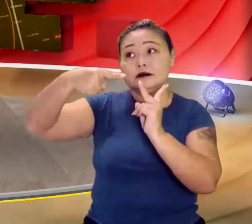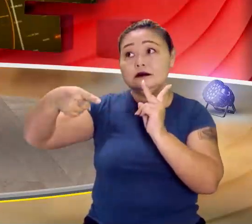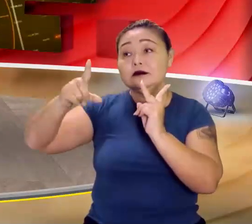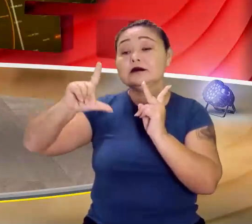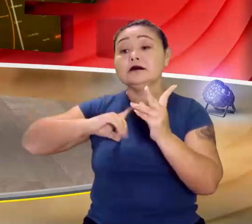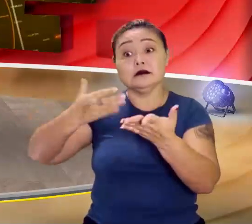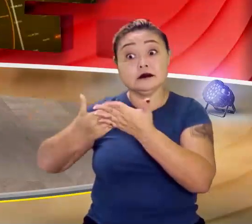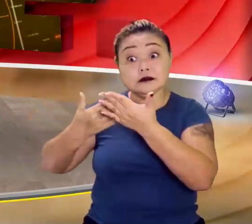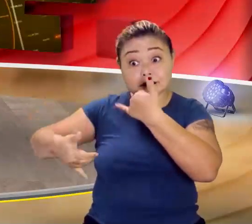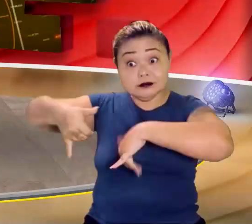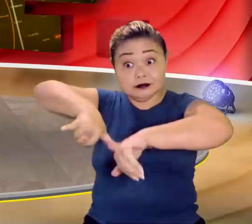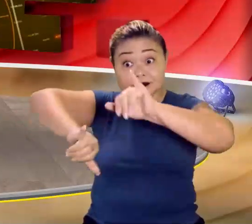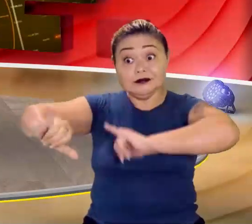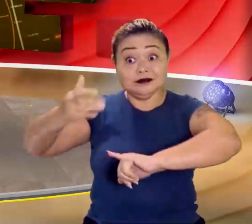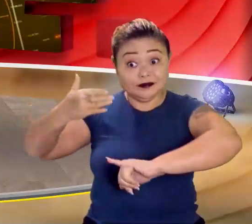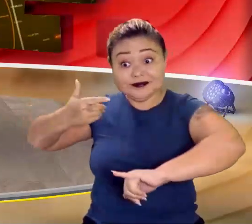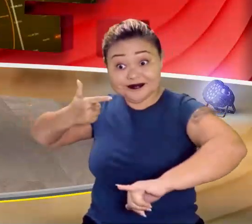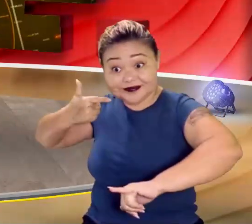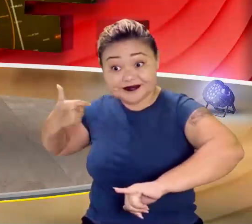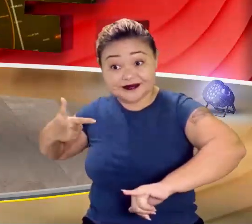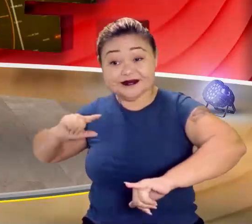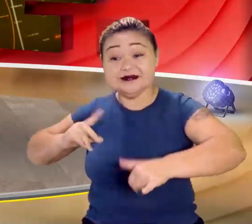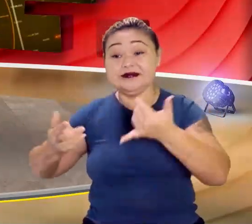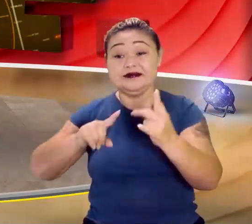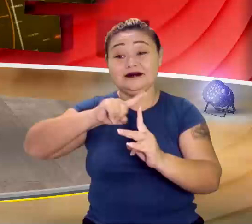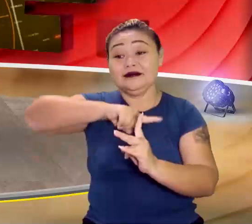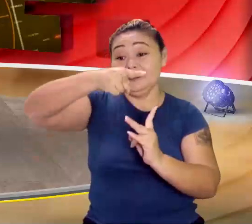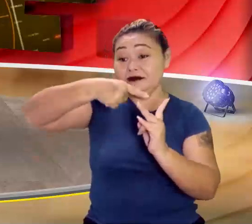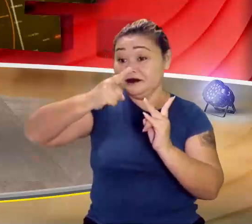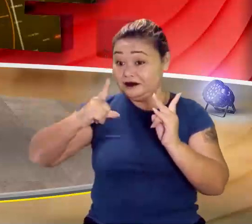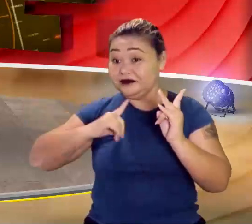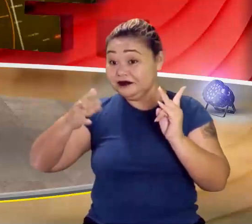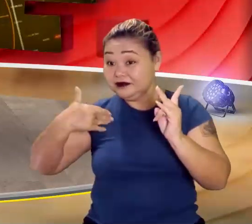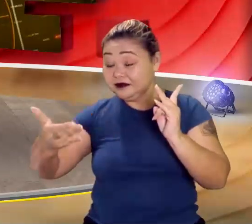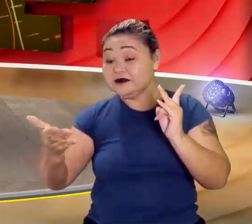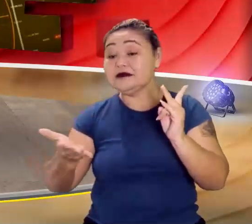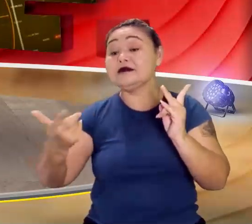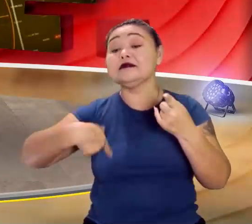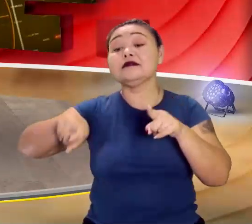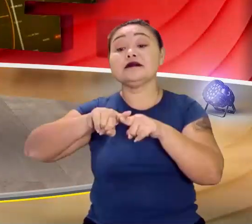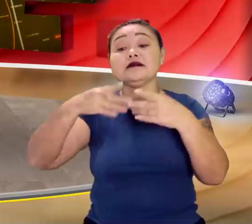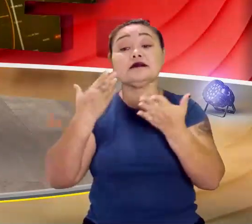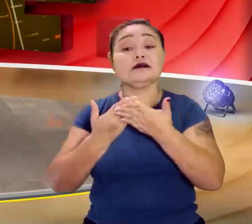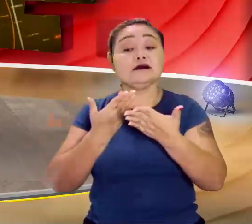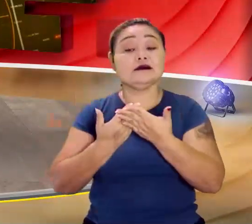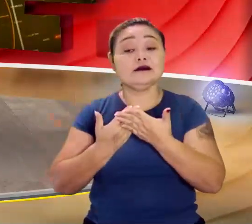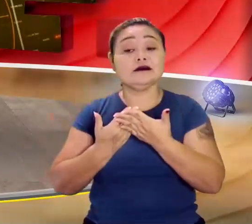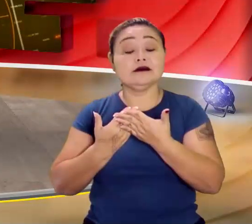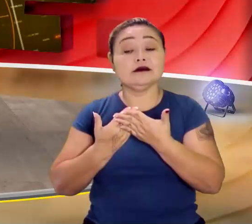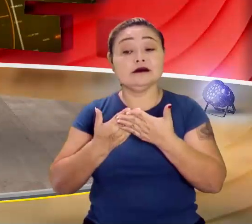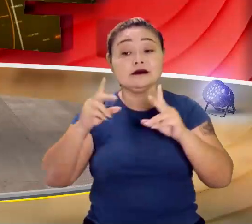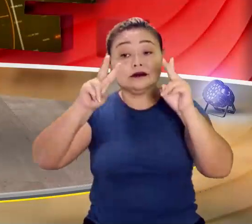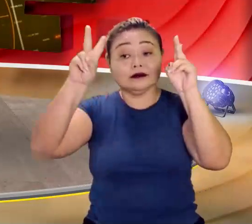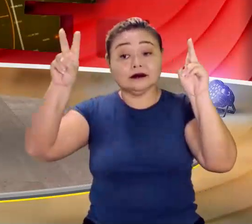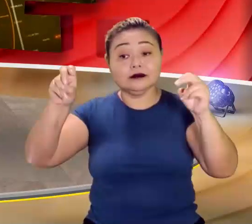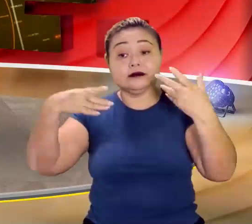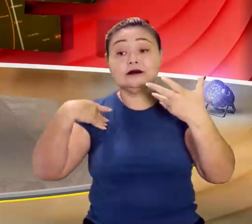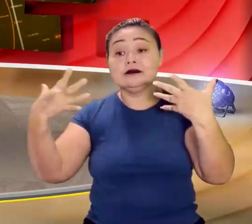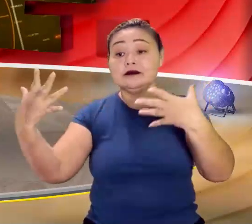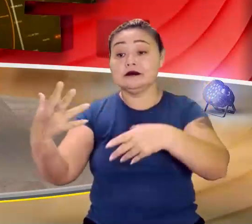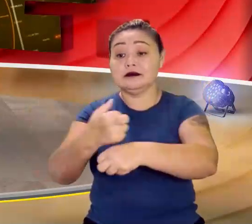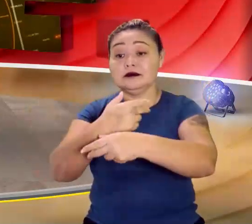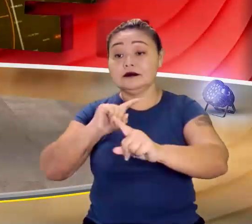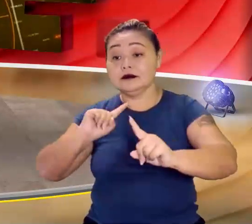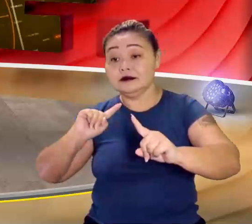em aula de química agora, né? É verdade. Vamos radicalizar essa aula. A aula de hoje a gente vai falar sobre a operação que